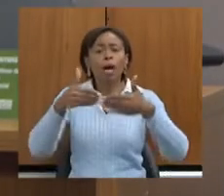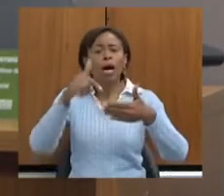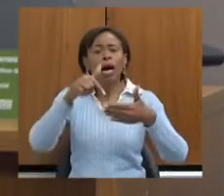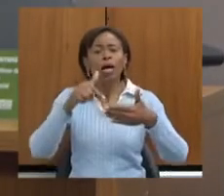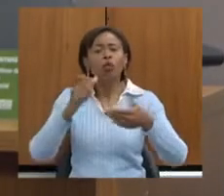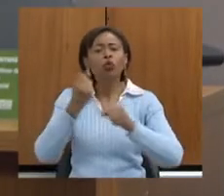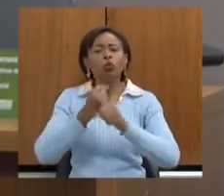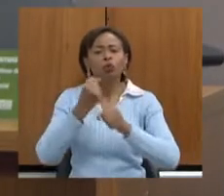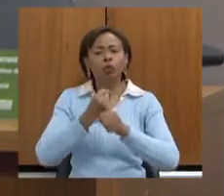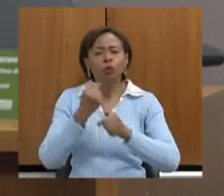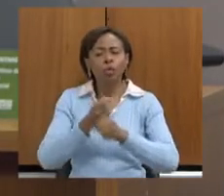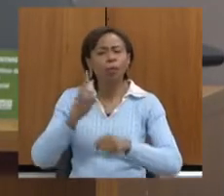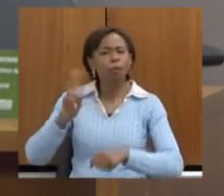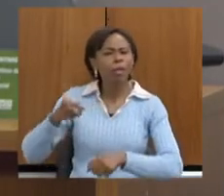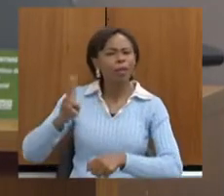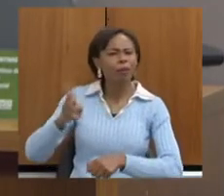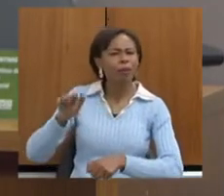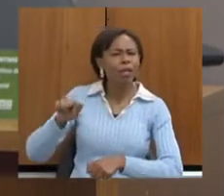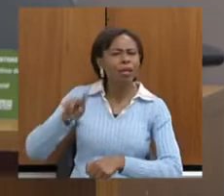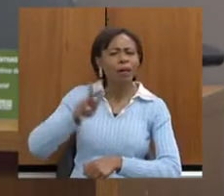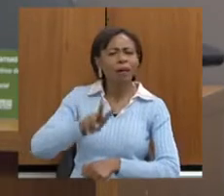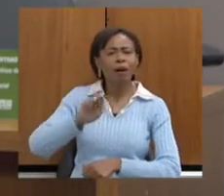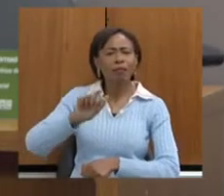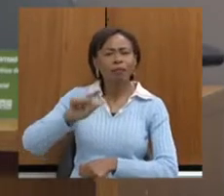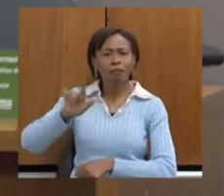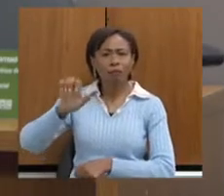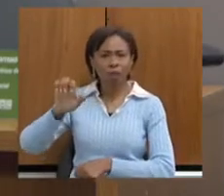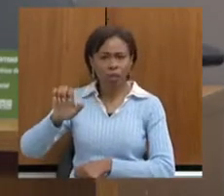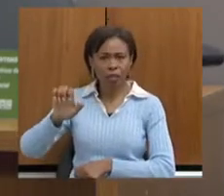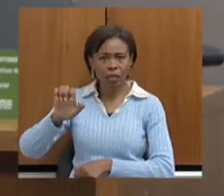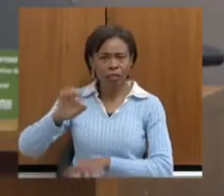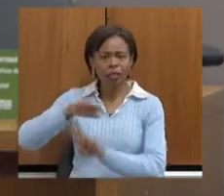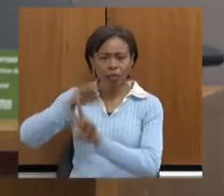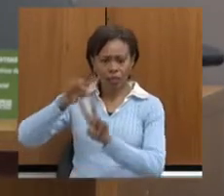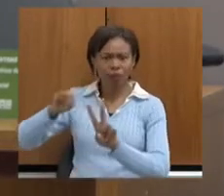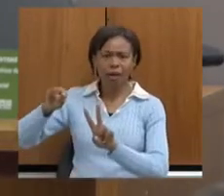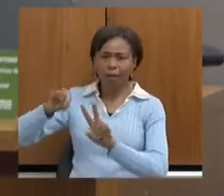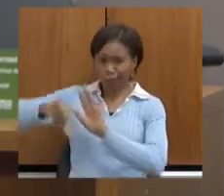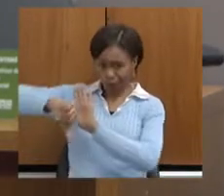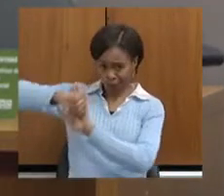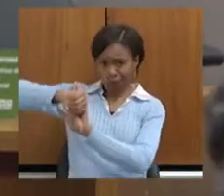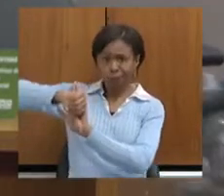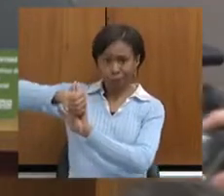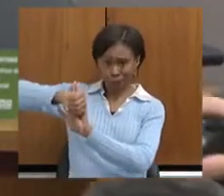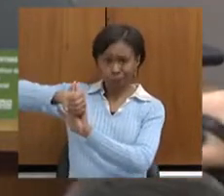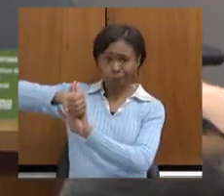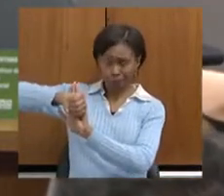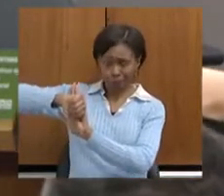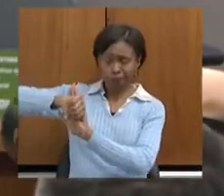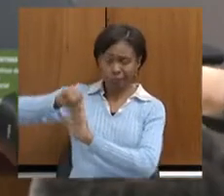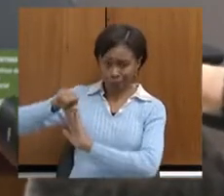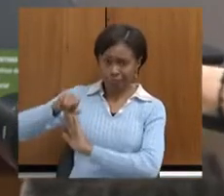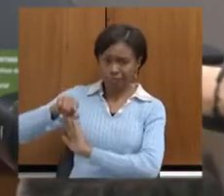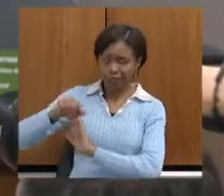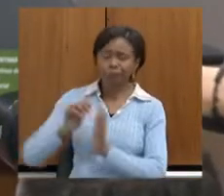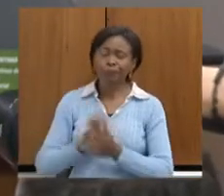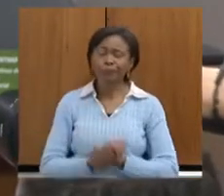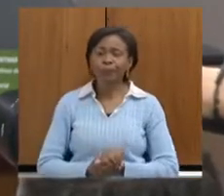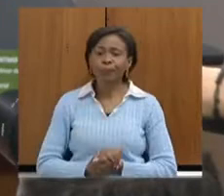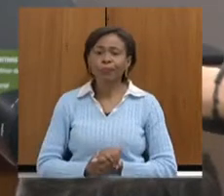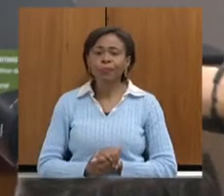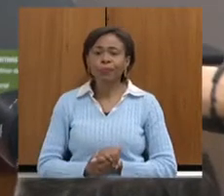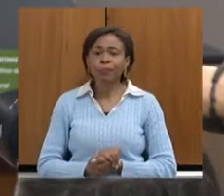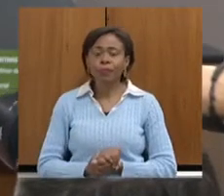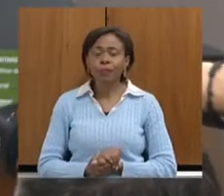mesma que é a vale né que construiu a mesma criminosa é bom então